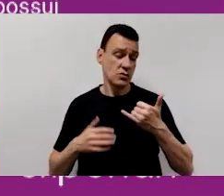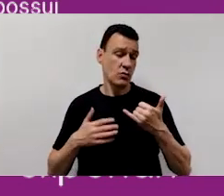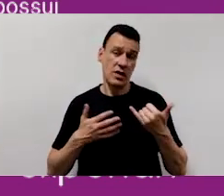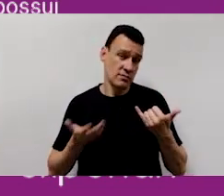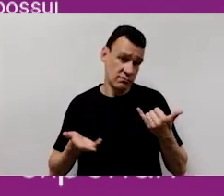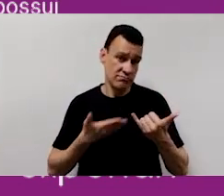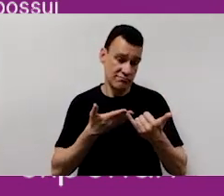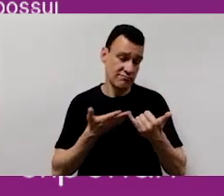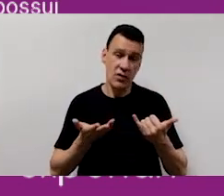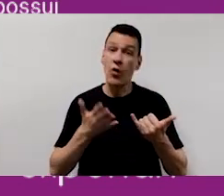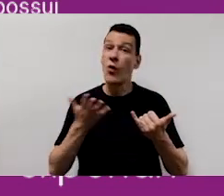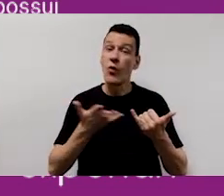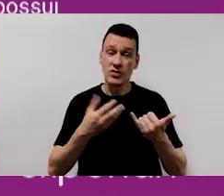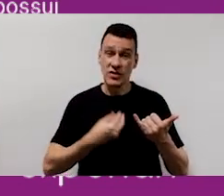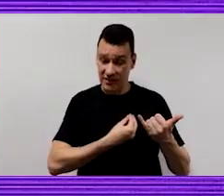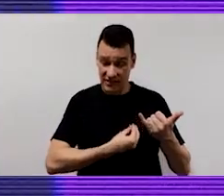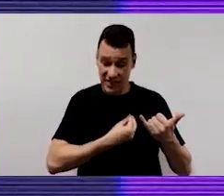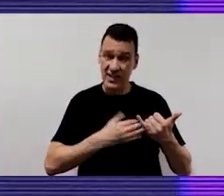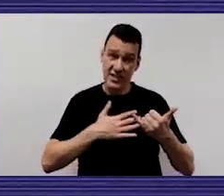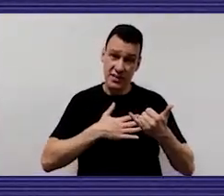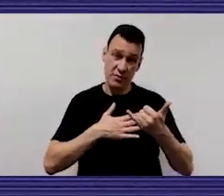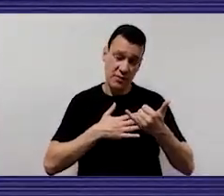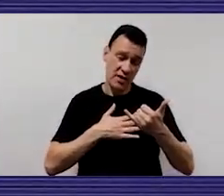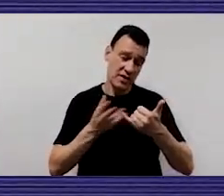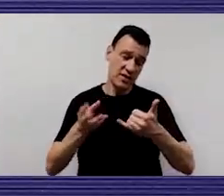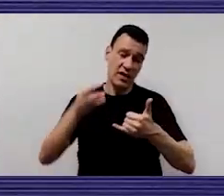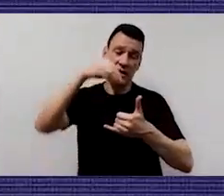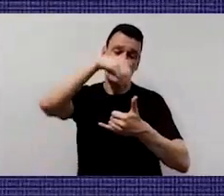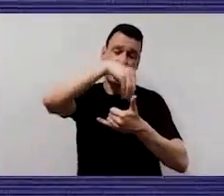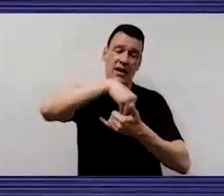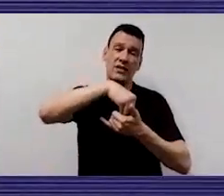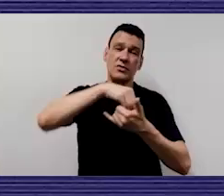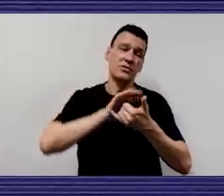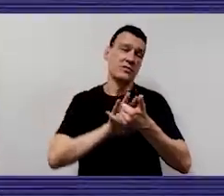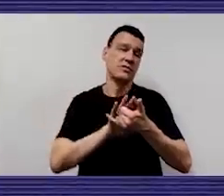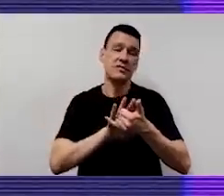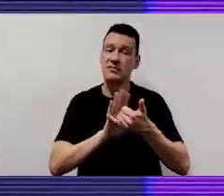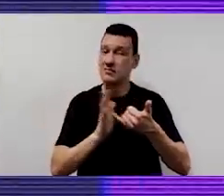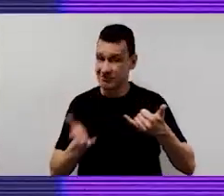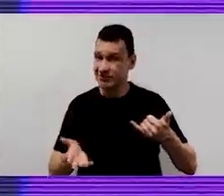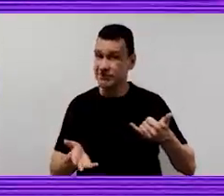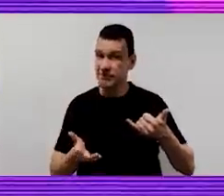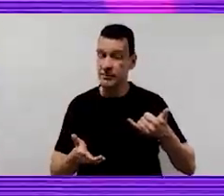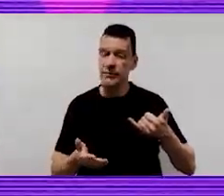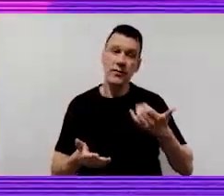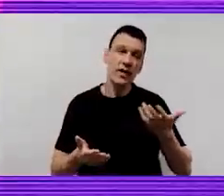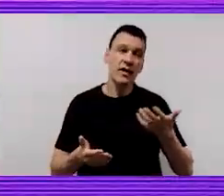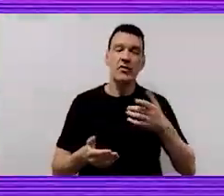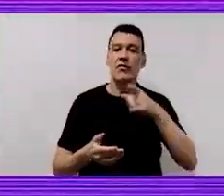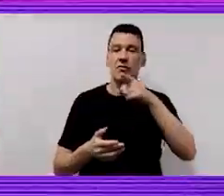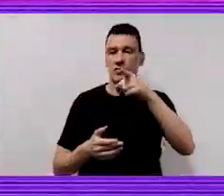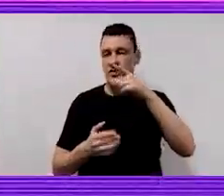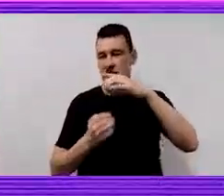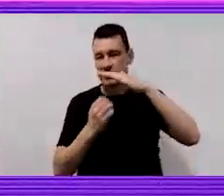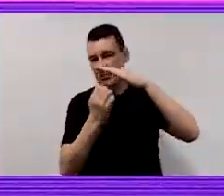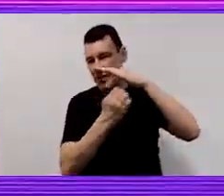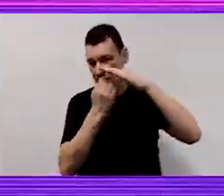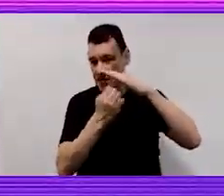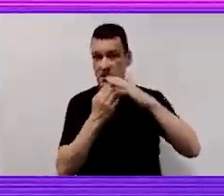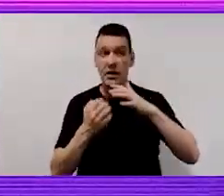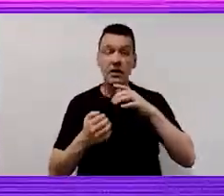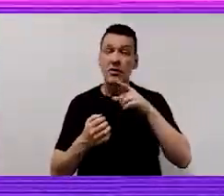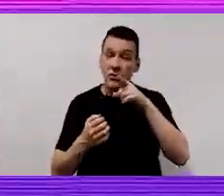nossa vida na palma da nossa mão, dentro do celular. Se você, como empresa, sabe que esse